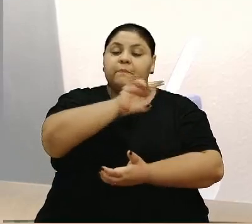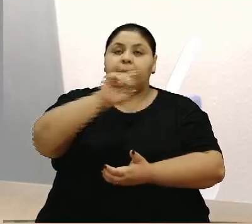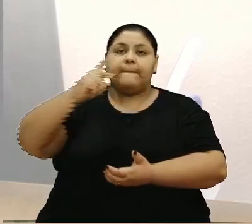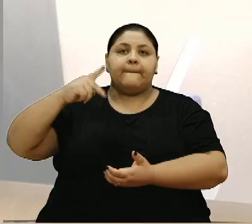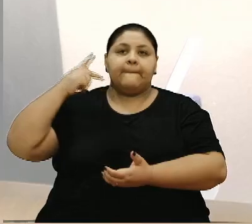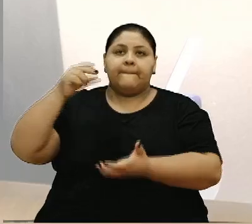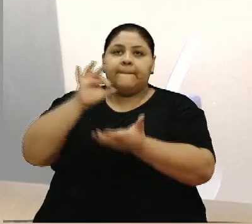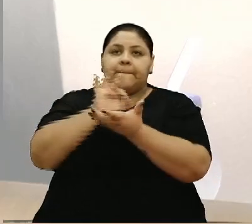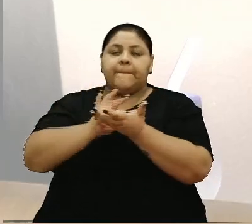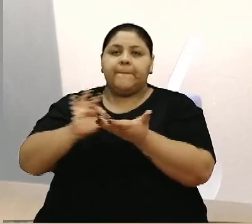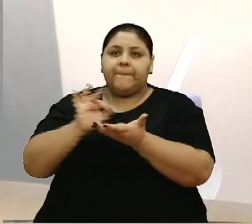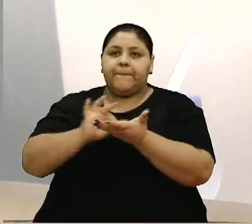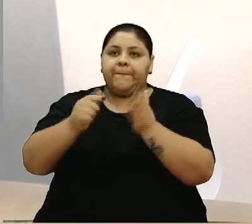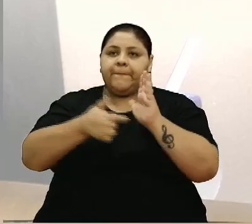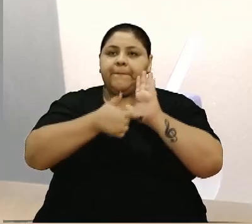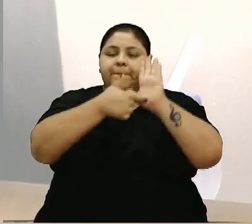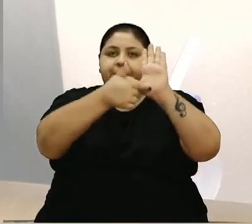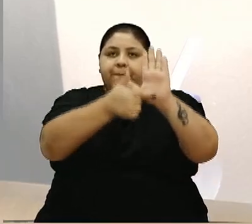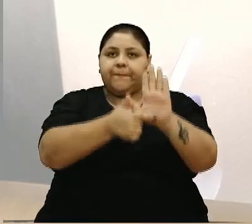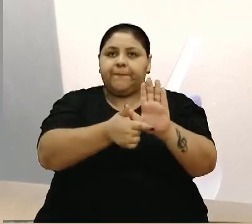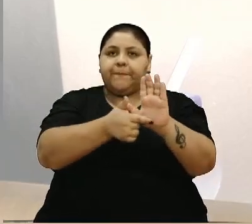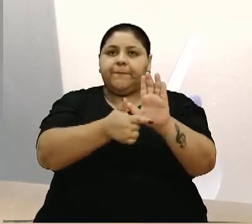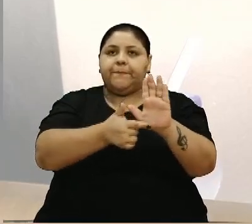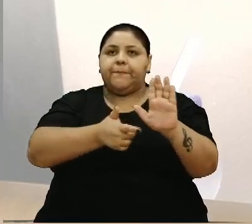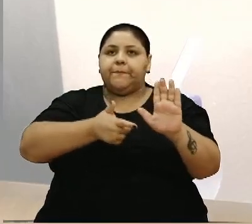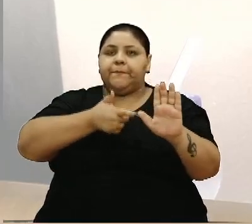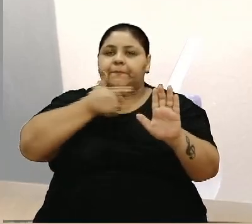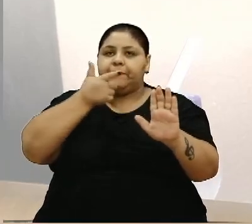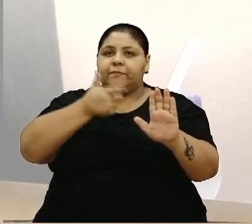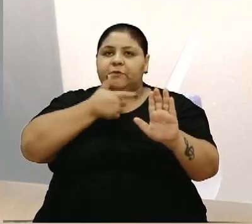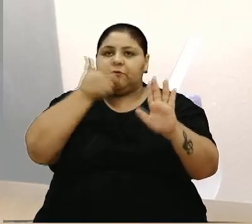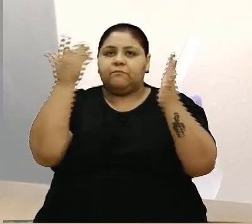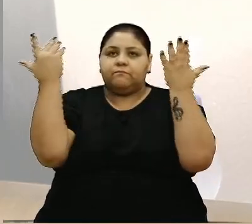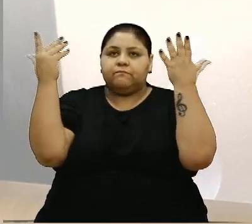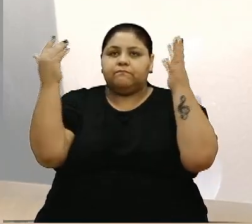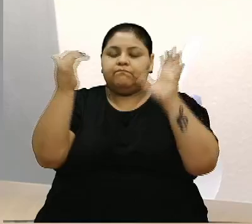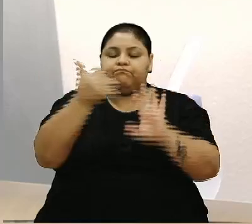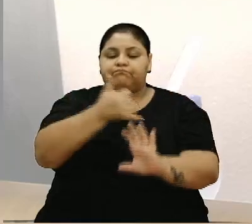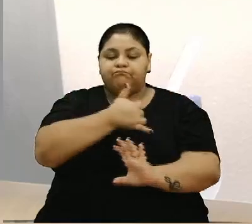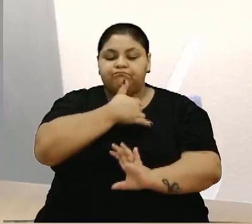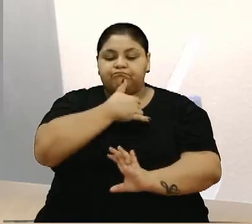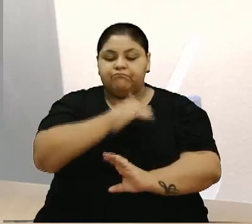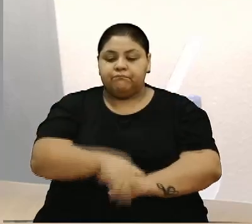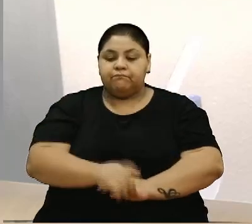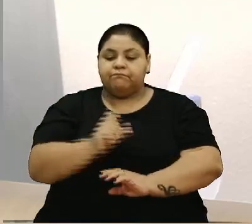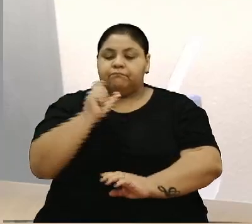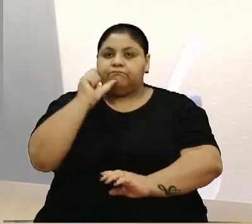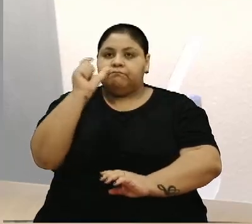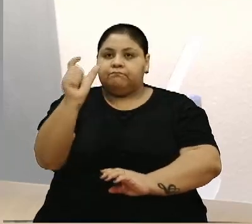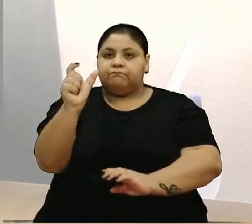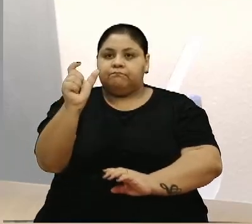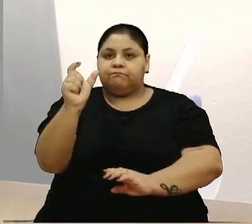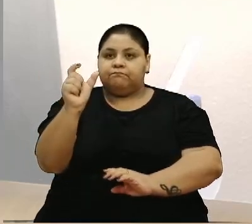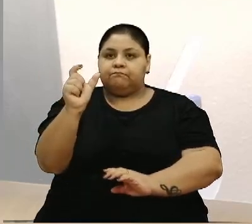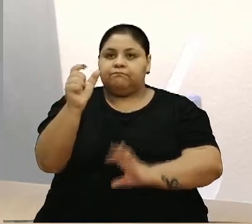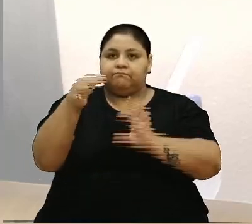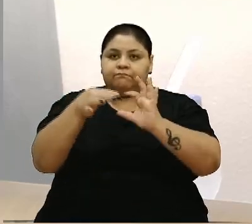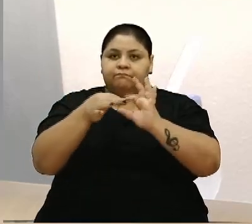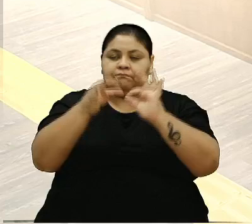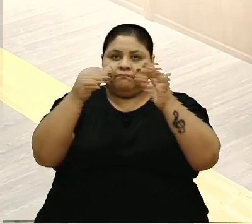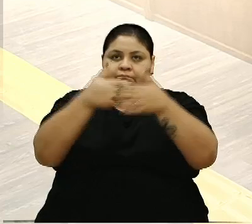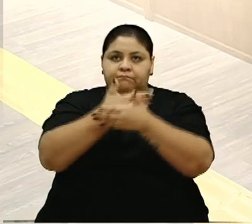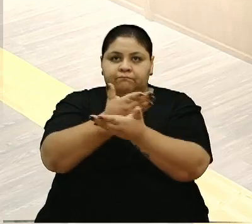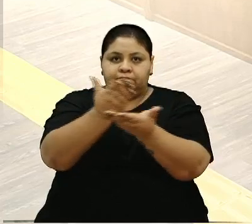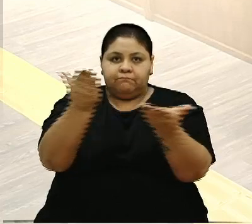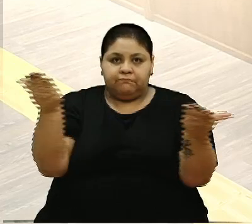inscrito para apresentação de votos de pesar, louvor ou congratulações. A palavra está à disposição das